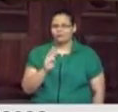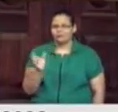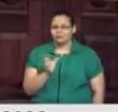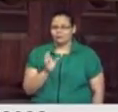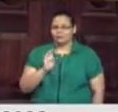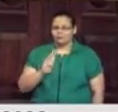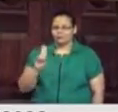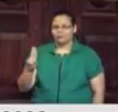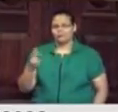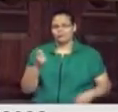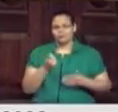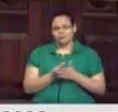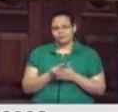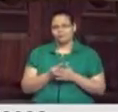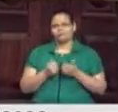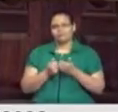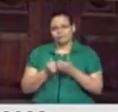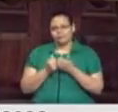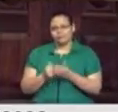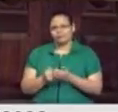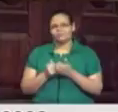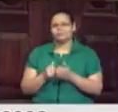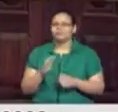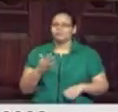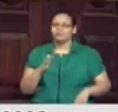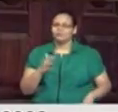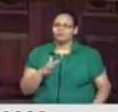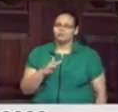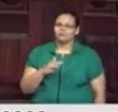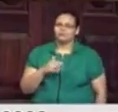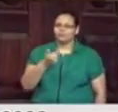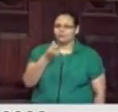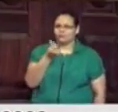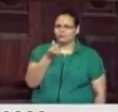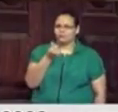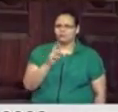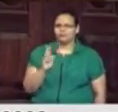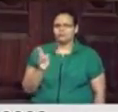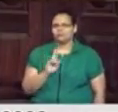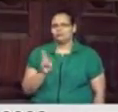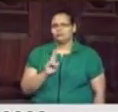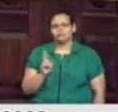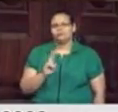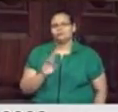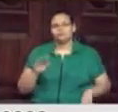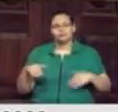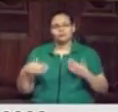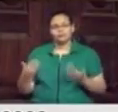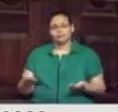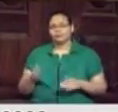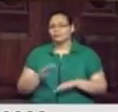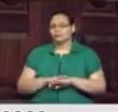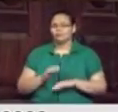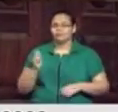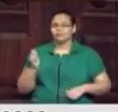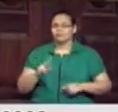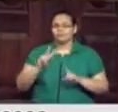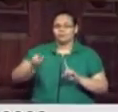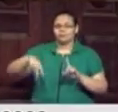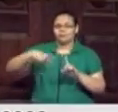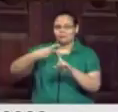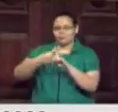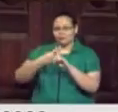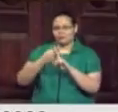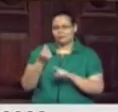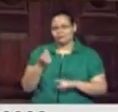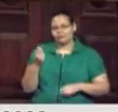passar a pagar por viagem alguma coisa em torno de R$ 16. Então, vai mais do que dobrar o